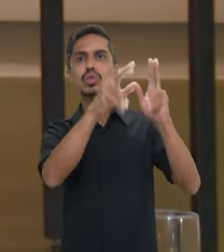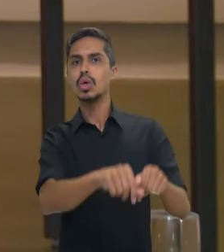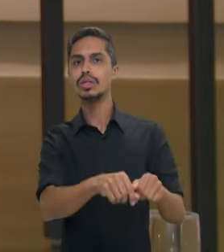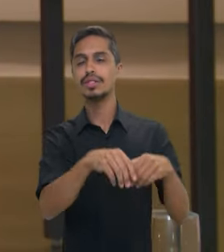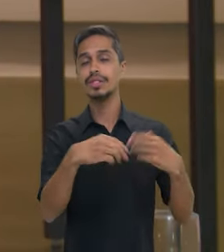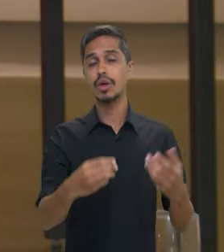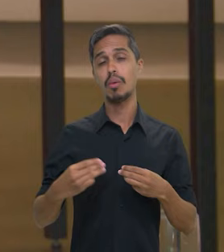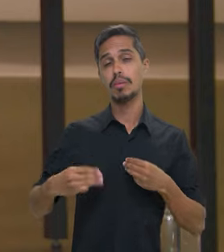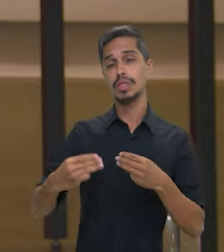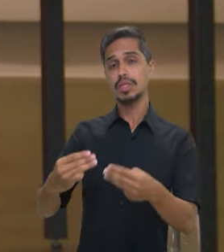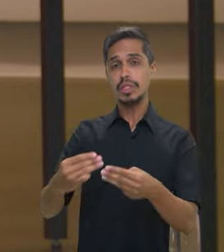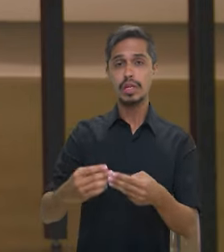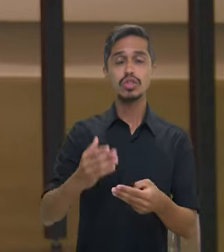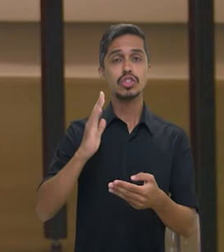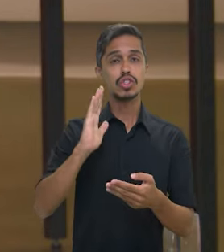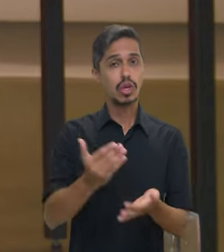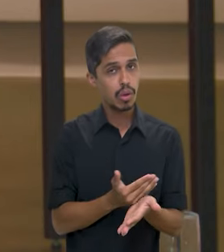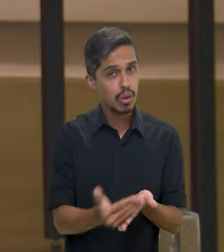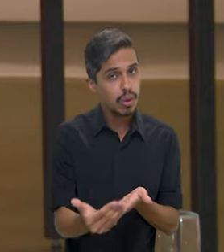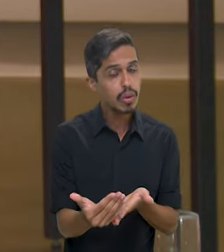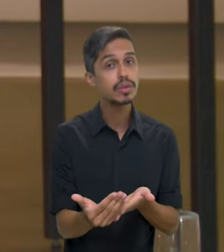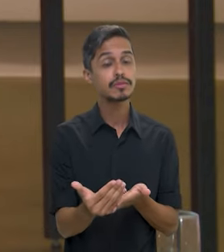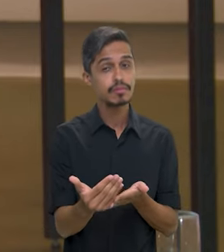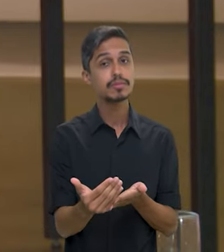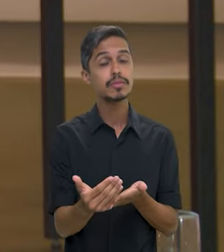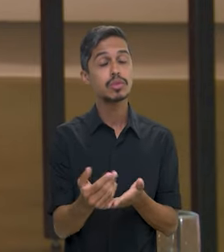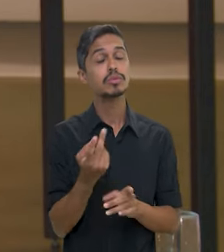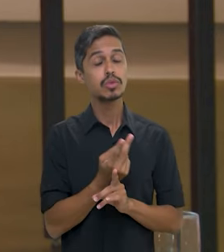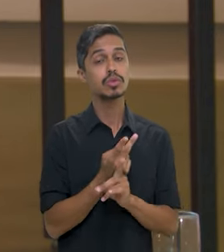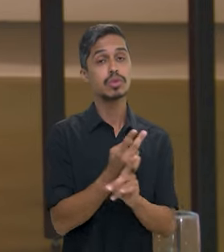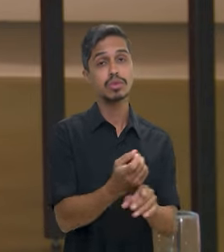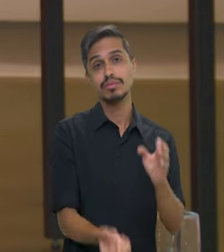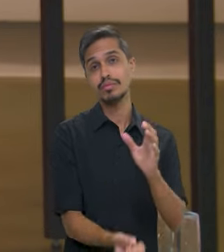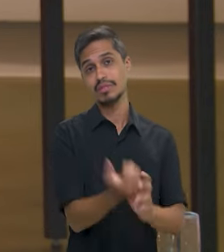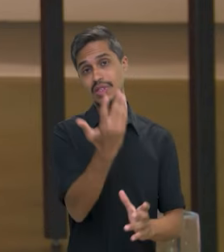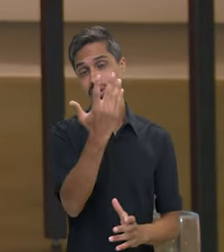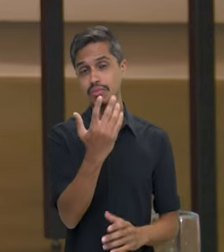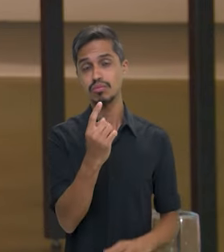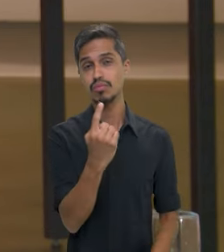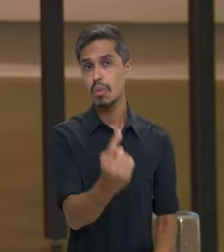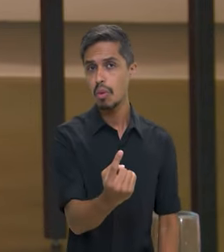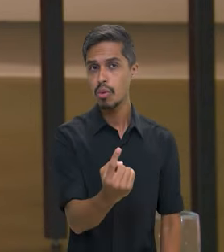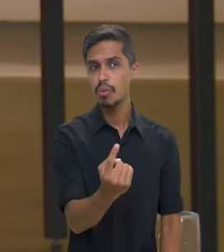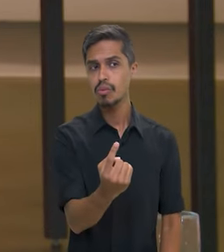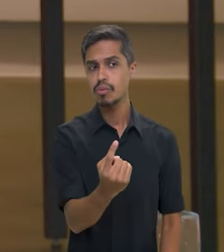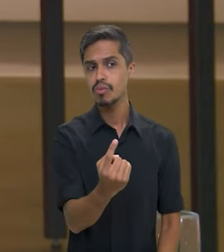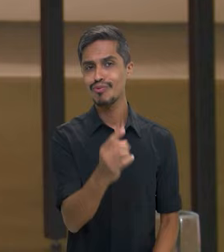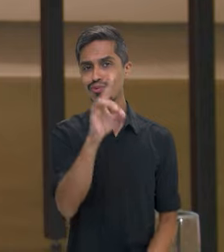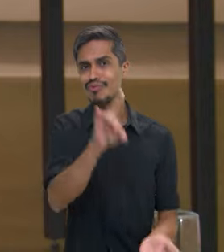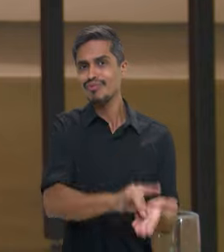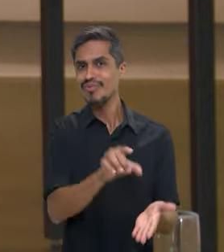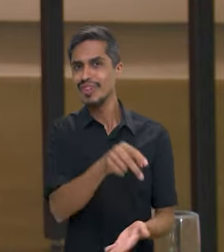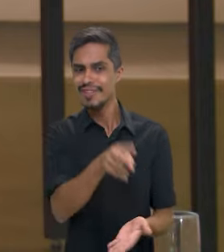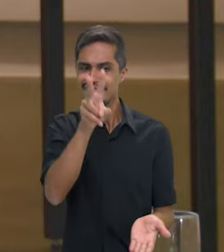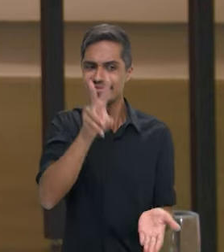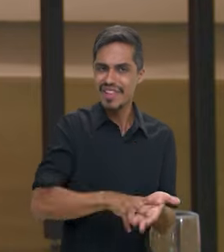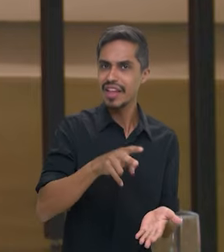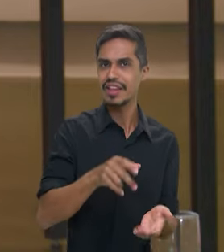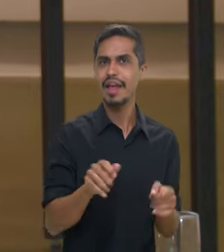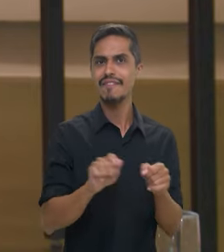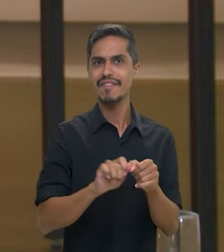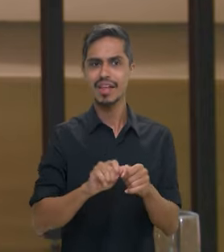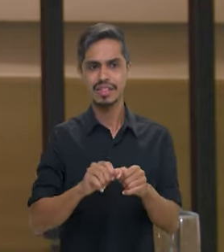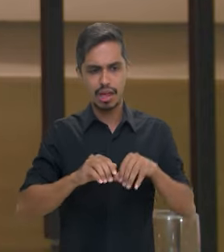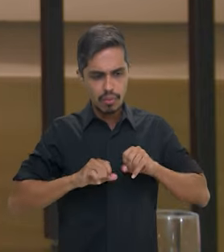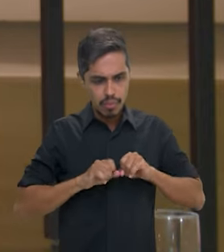já o Ministério começa cumprindo com essa, buscando criar uma, efetivar essa questão da,